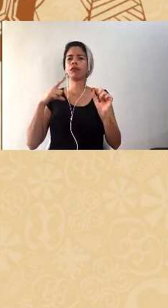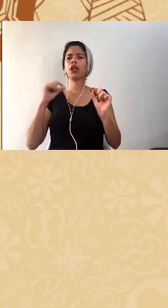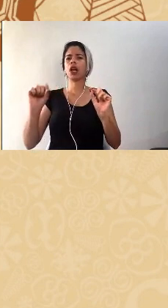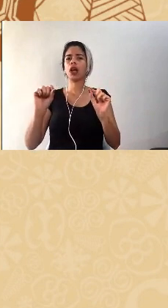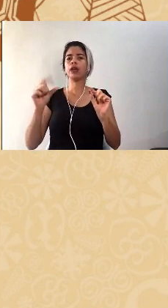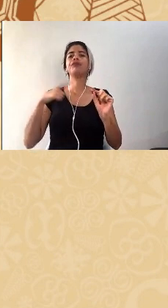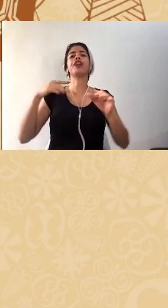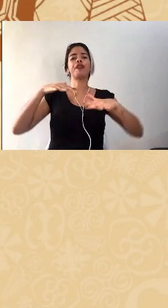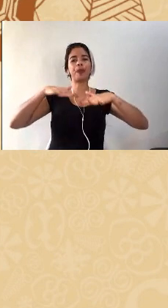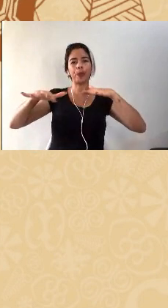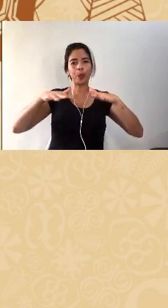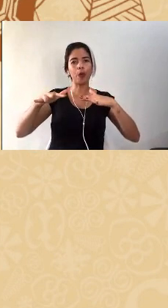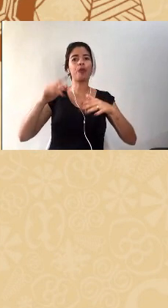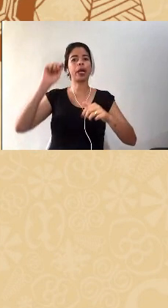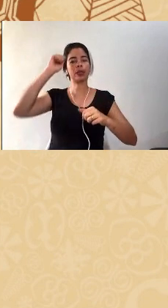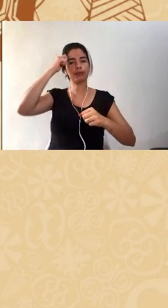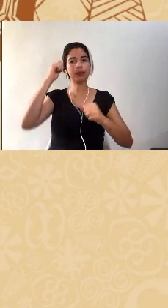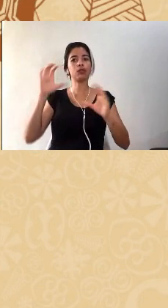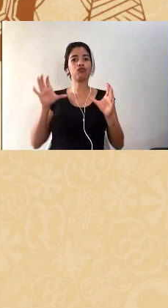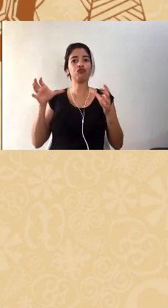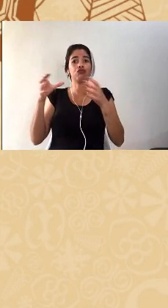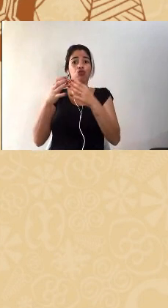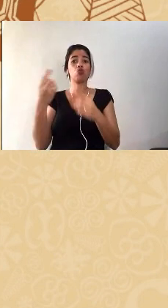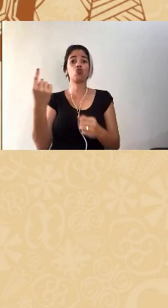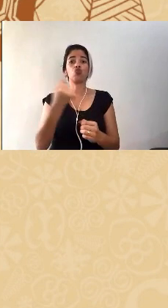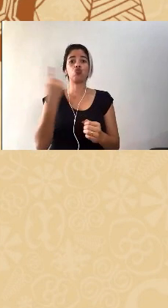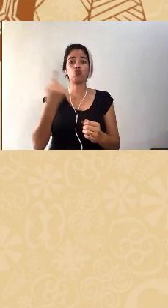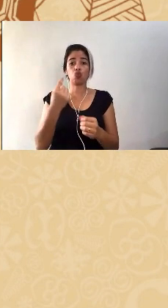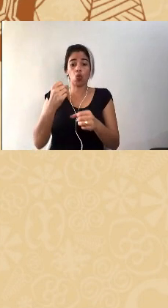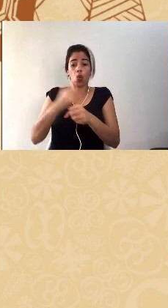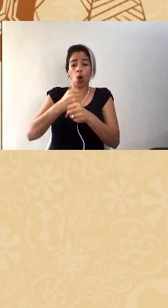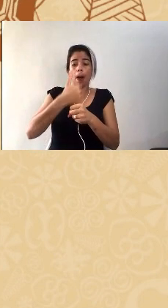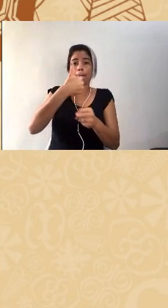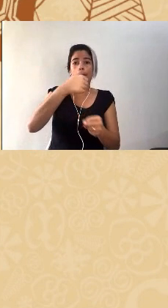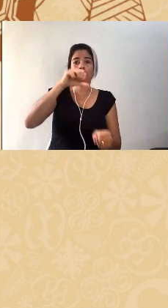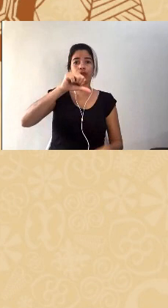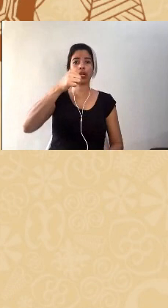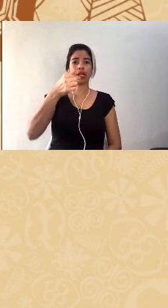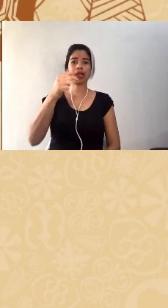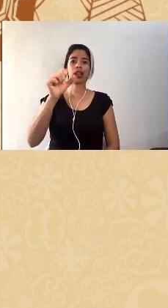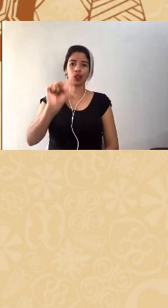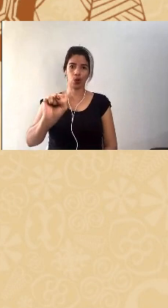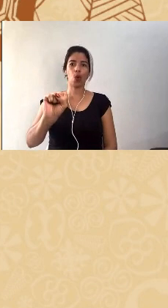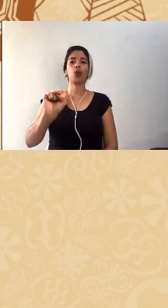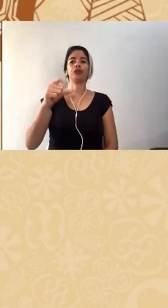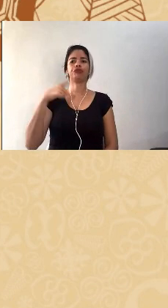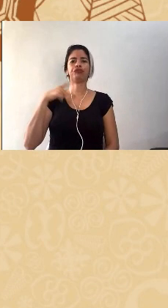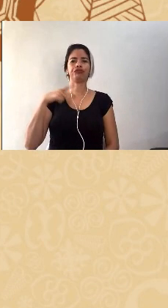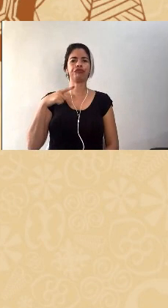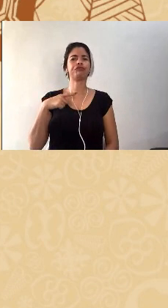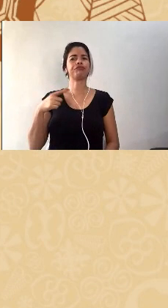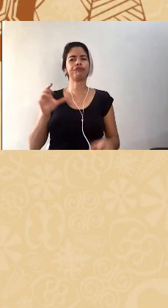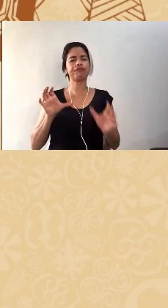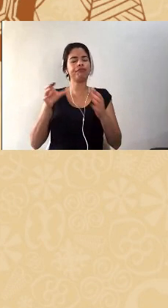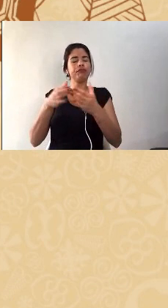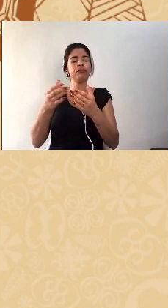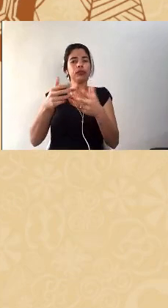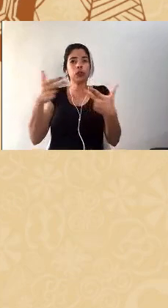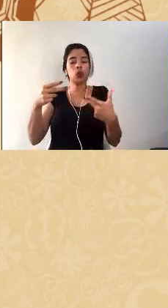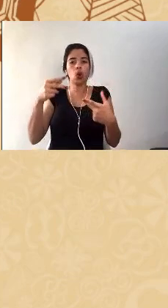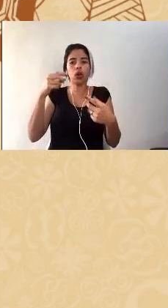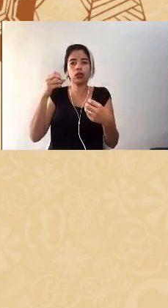negro unificado. Em 1978 nasce, então, o MNU. As inspirações, né,